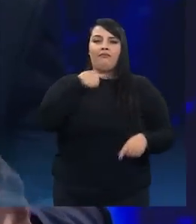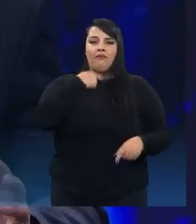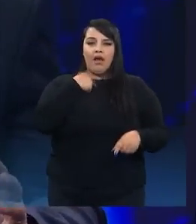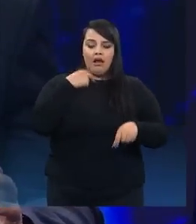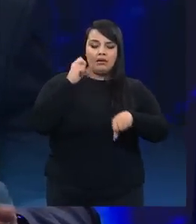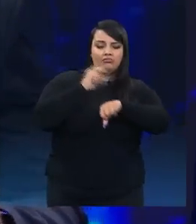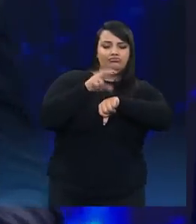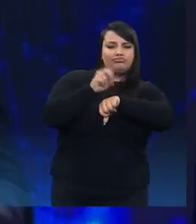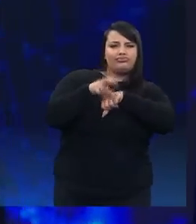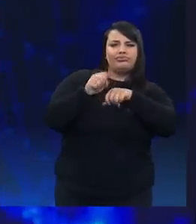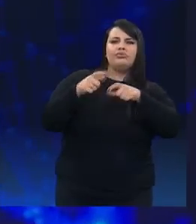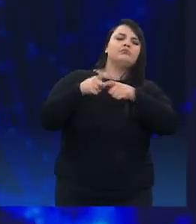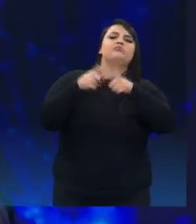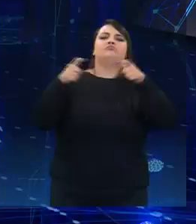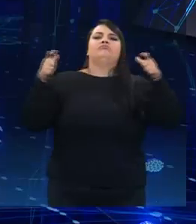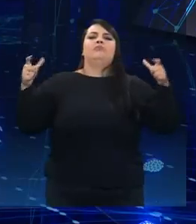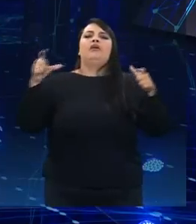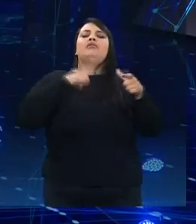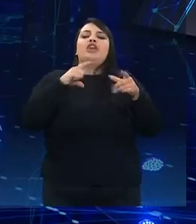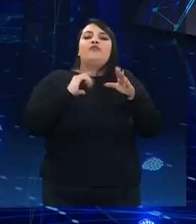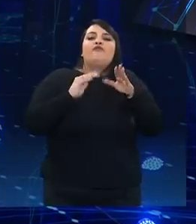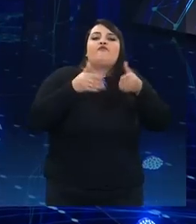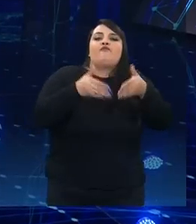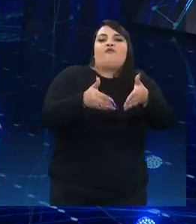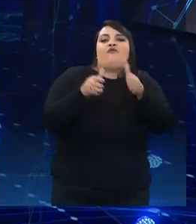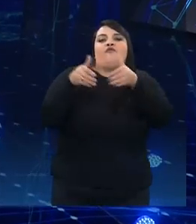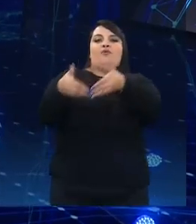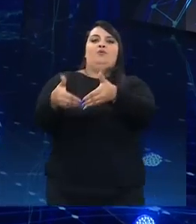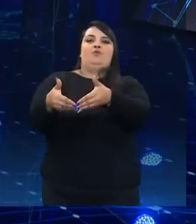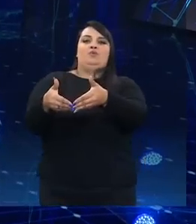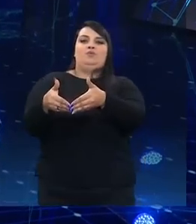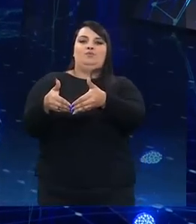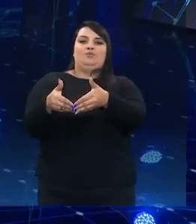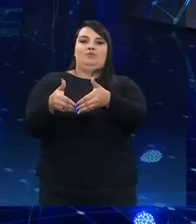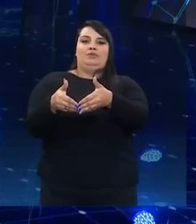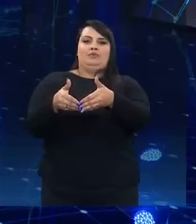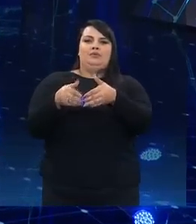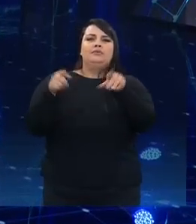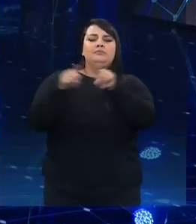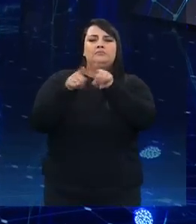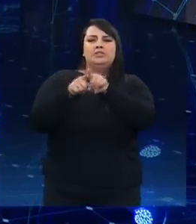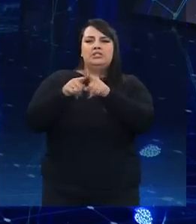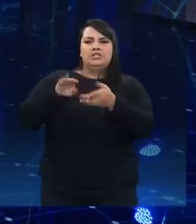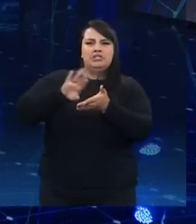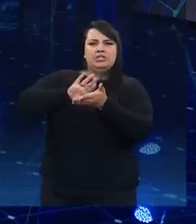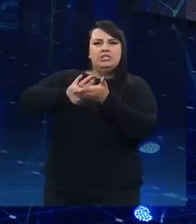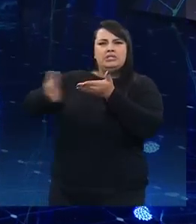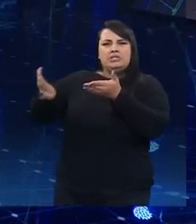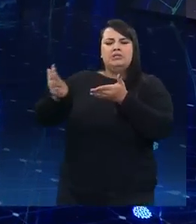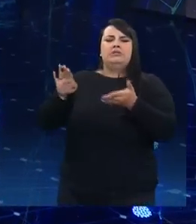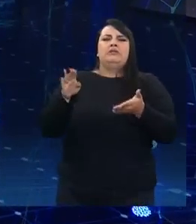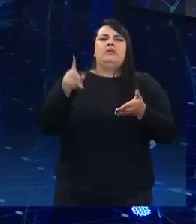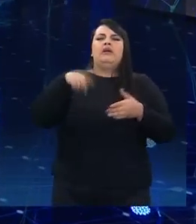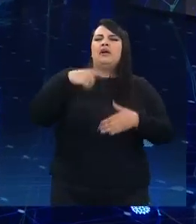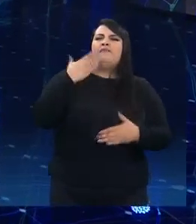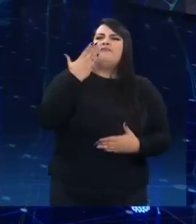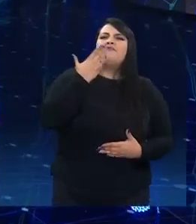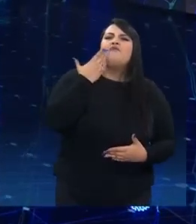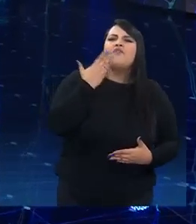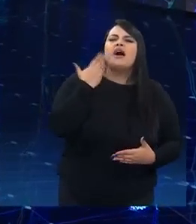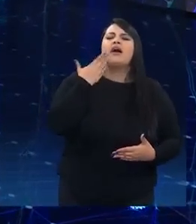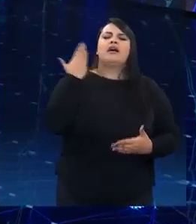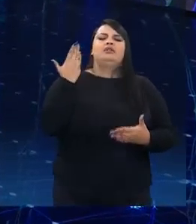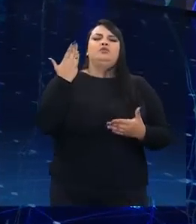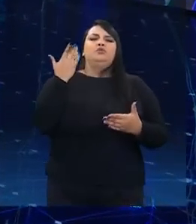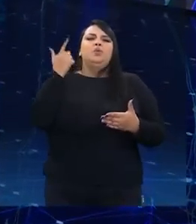vocação econômica, né, para que a gente possa fazer a diferença. Investindo na desburocratização, no governo digital, na facilidade de licenciamento,